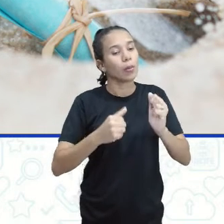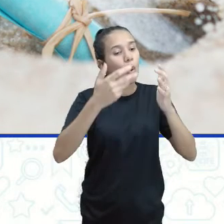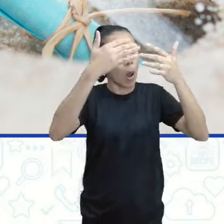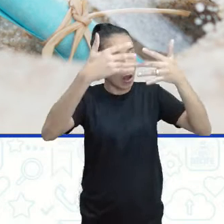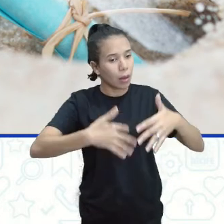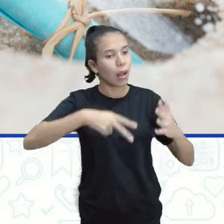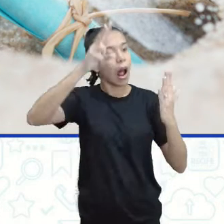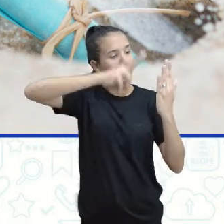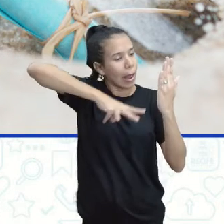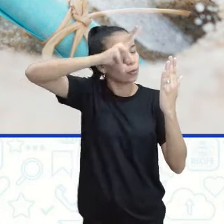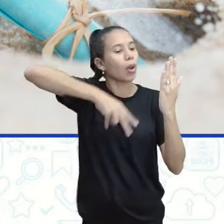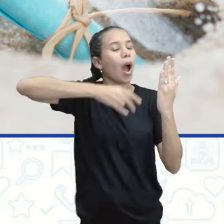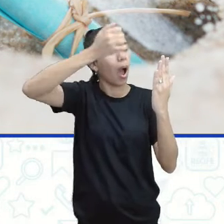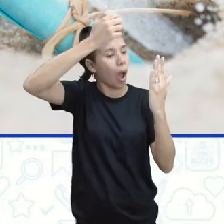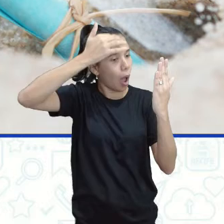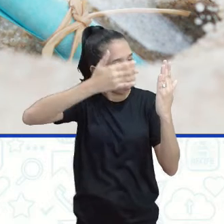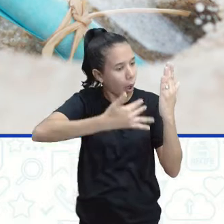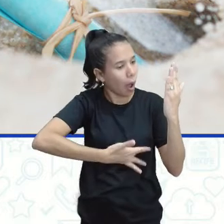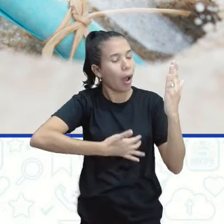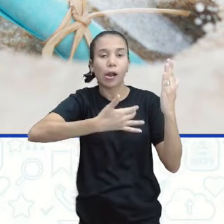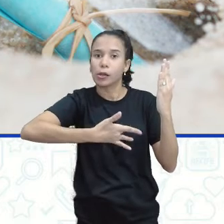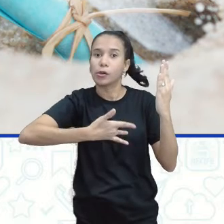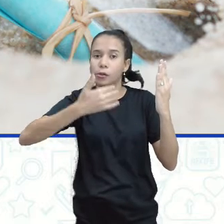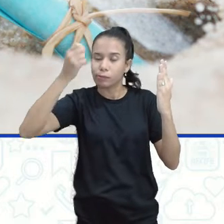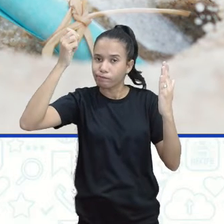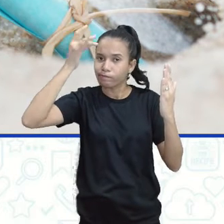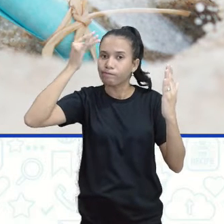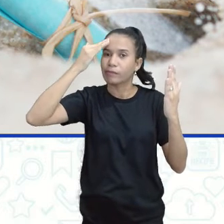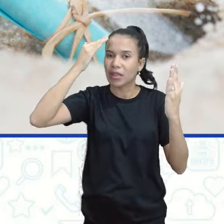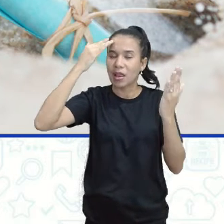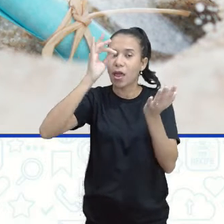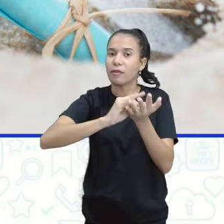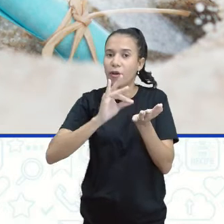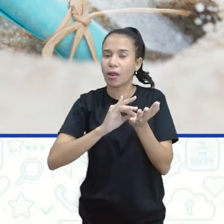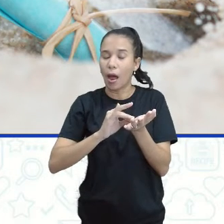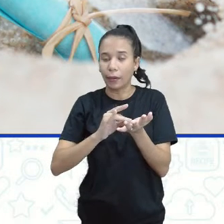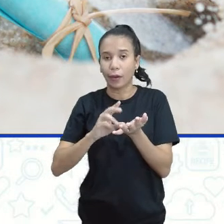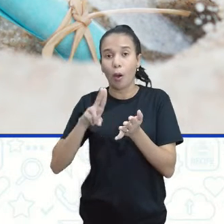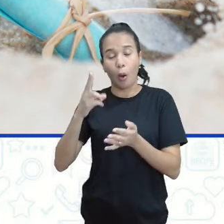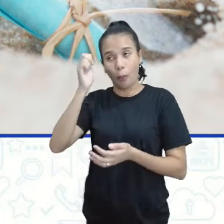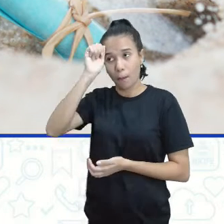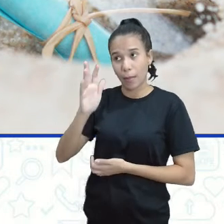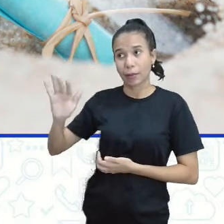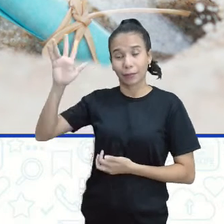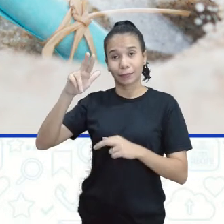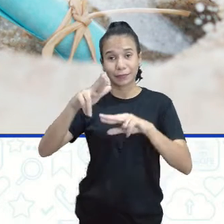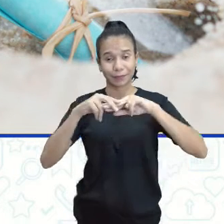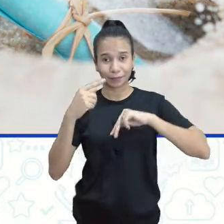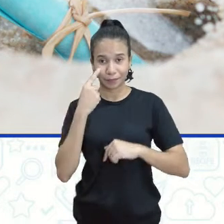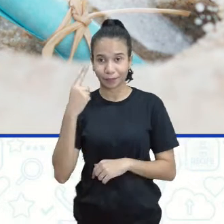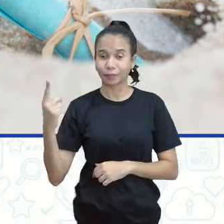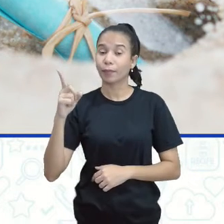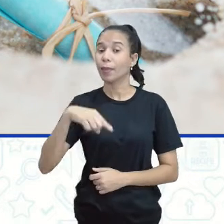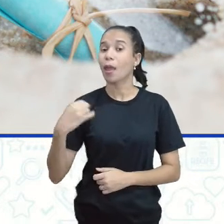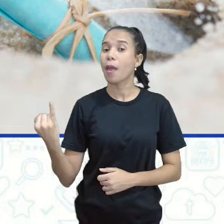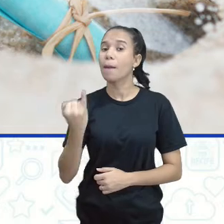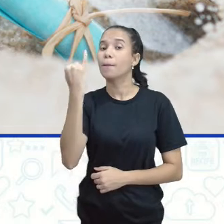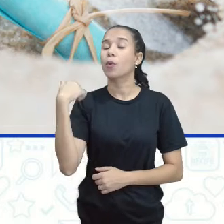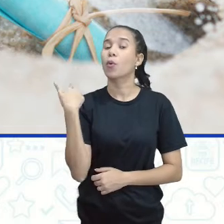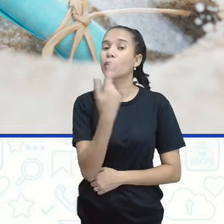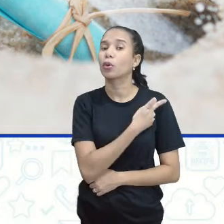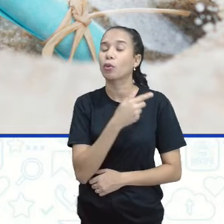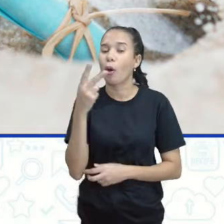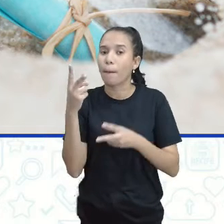o leitor por cenários e situações reais ou imaginárias. E aqui, gente, é importante que a gente olhe para a parte